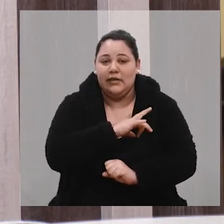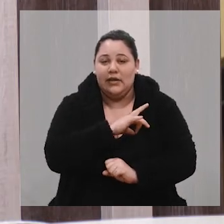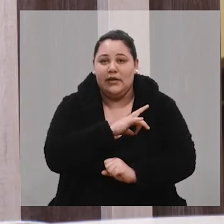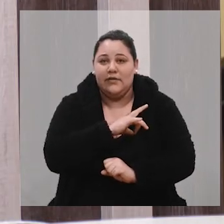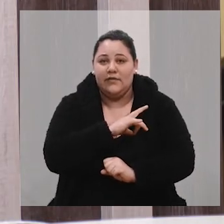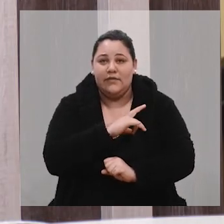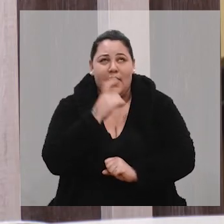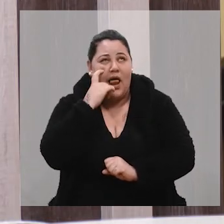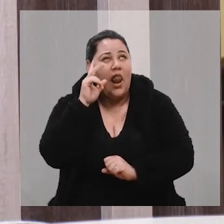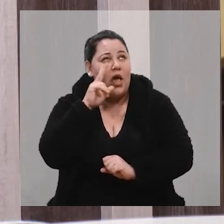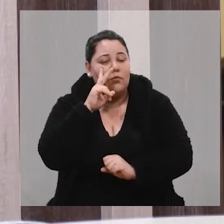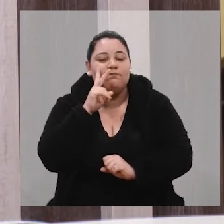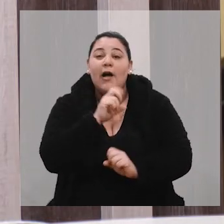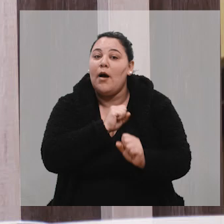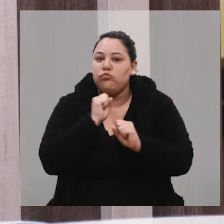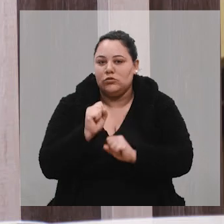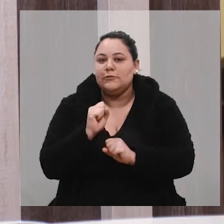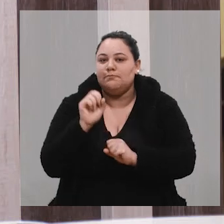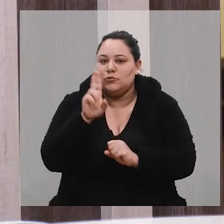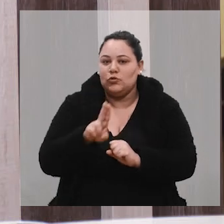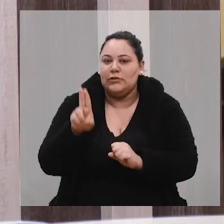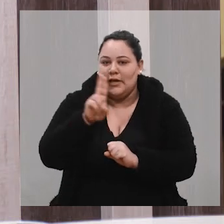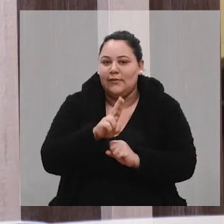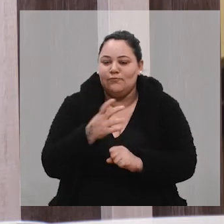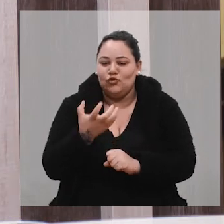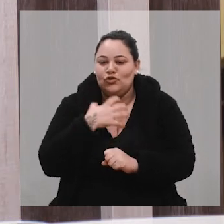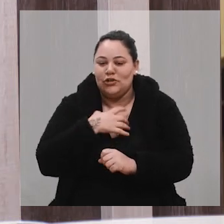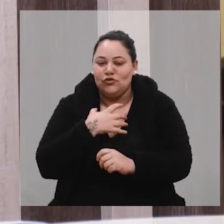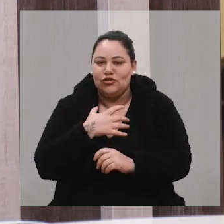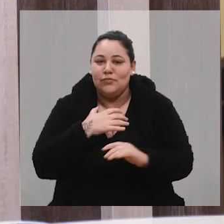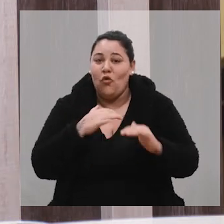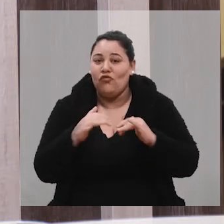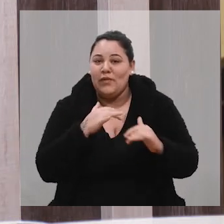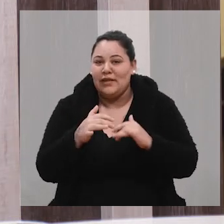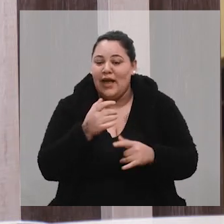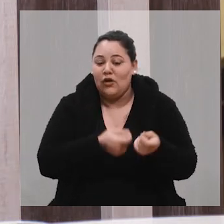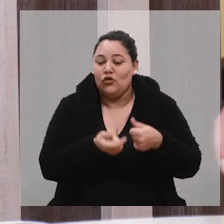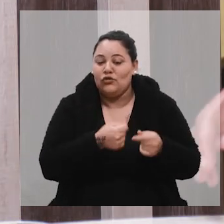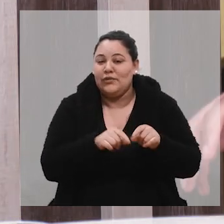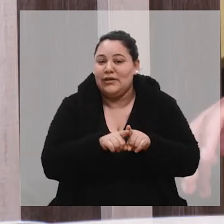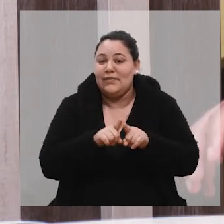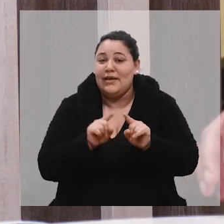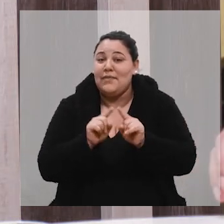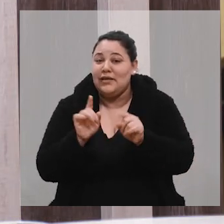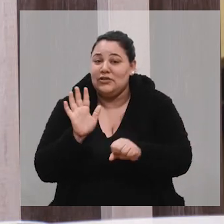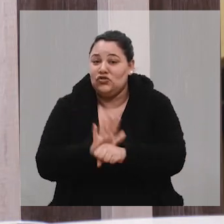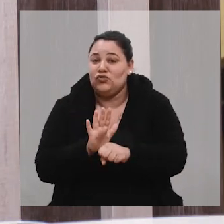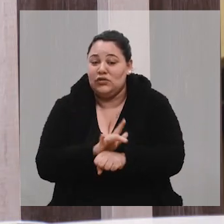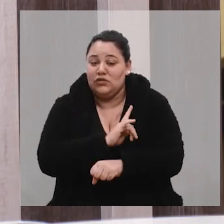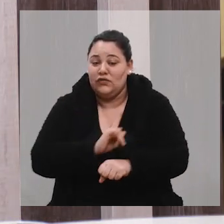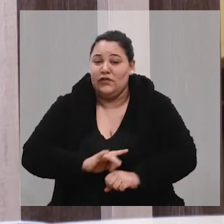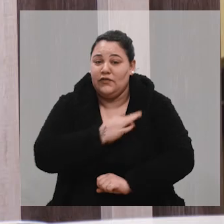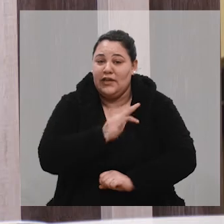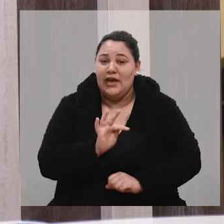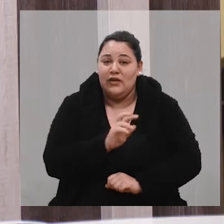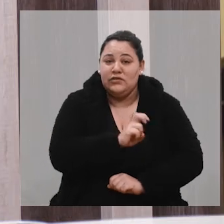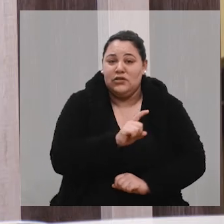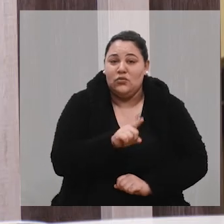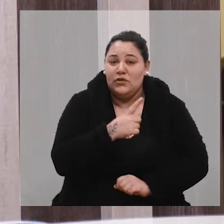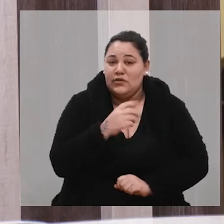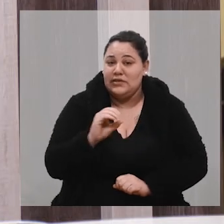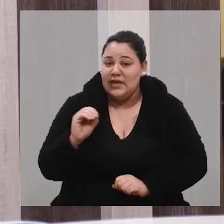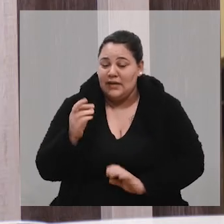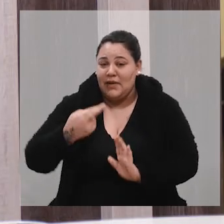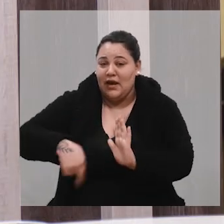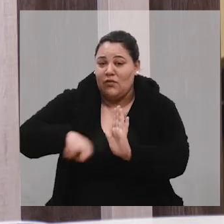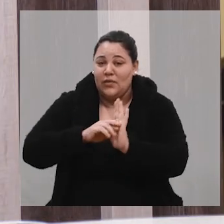o recurso do FGTS como forma de aquecimento da economia. E mais o auxílio do governo federal lá de